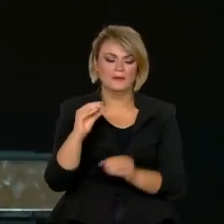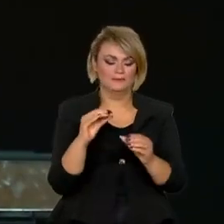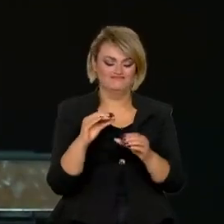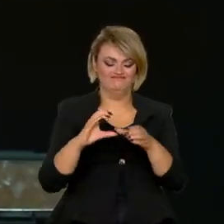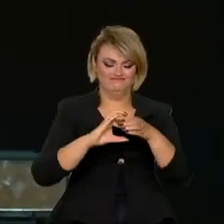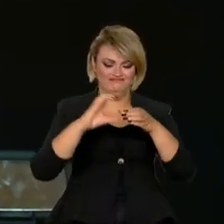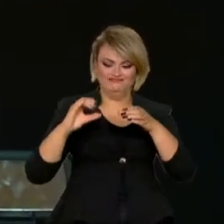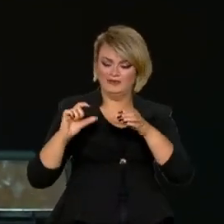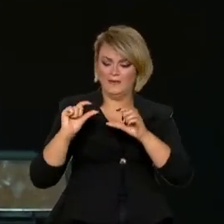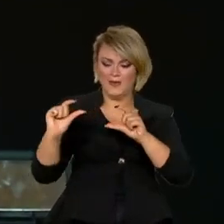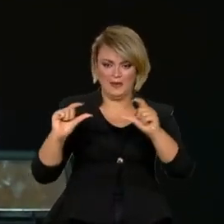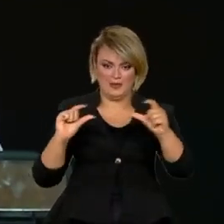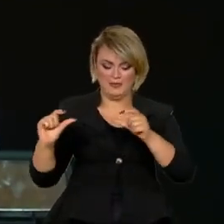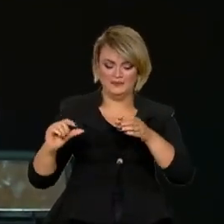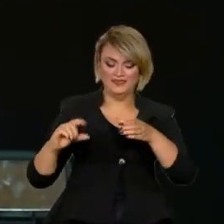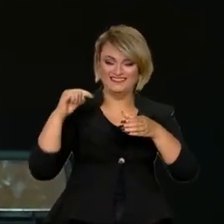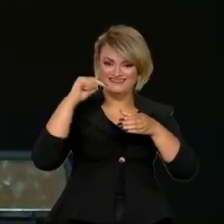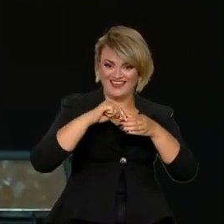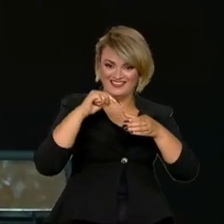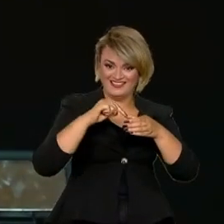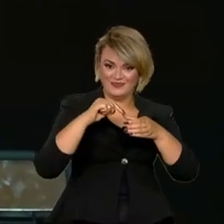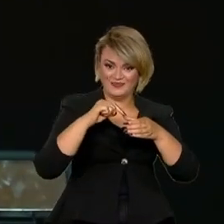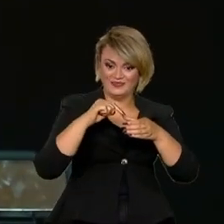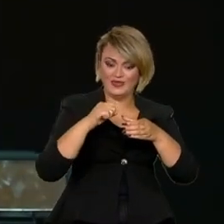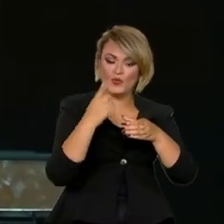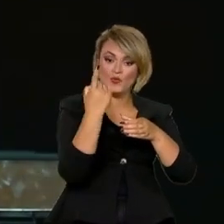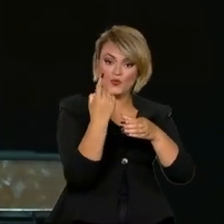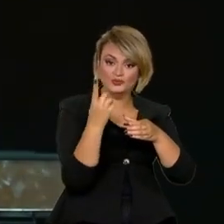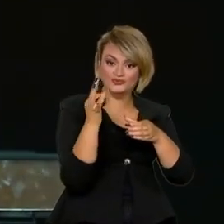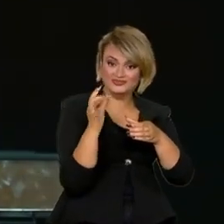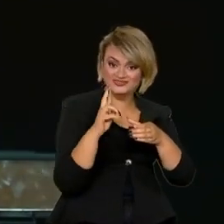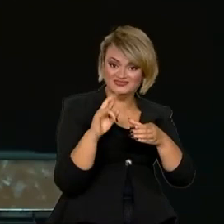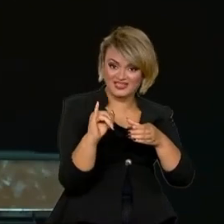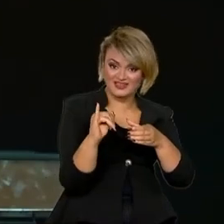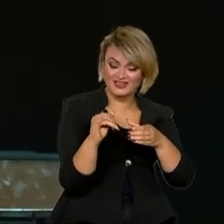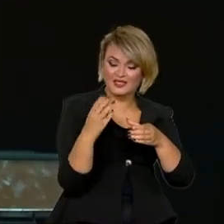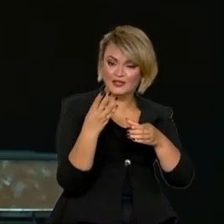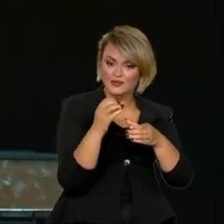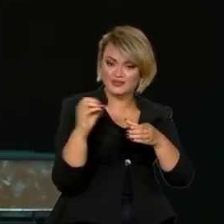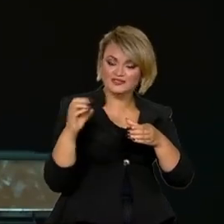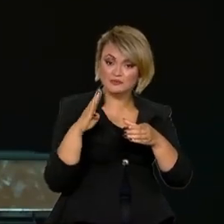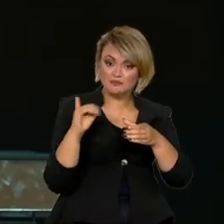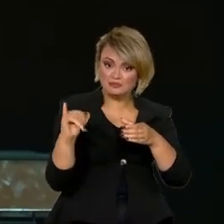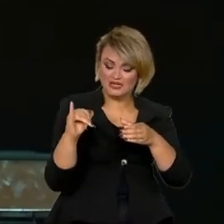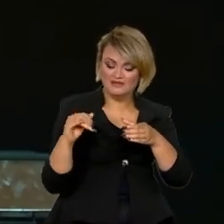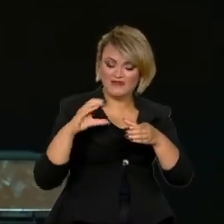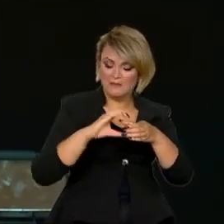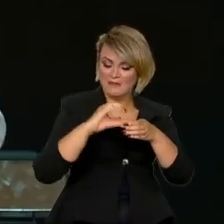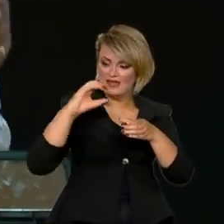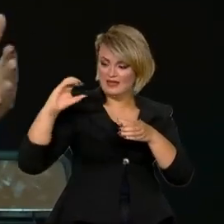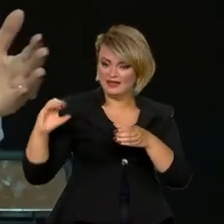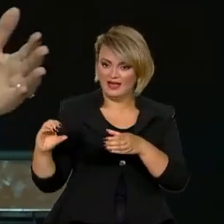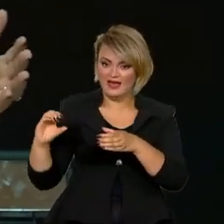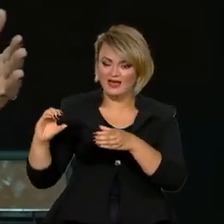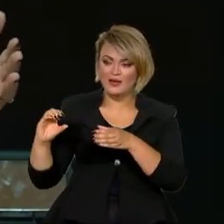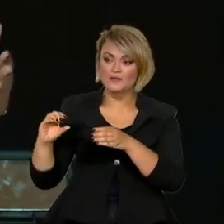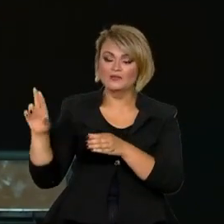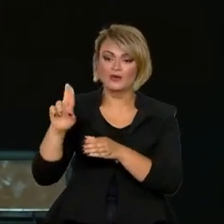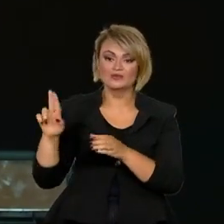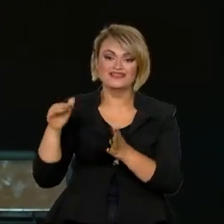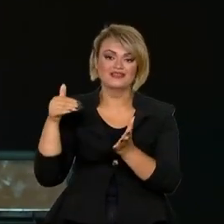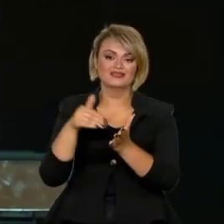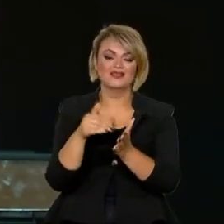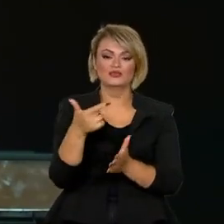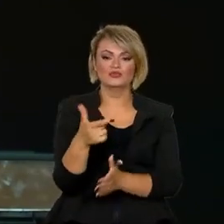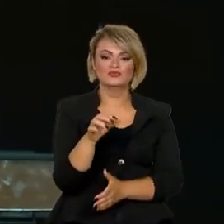Desses 1,7 trilhão, 1 trilhão e 400 bilhões é o valor até